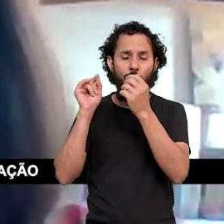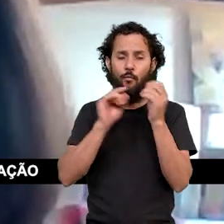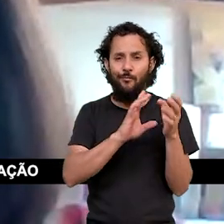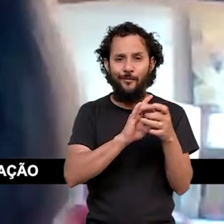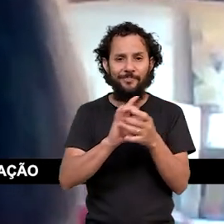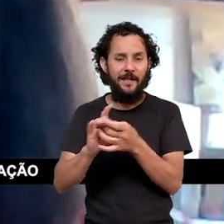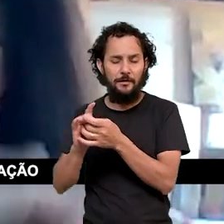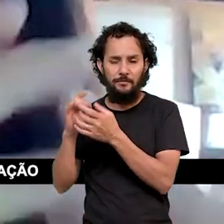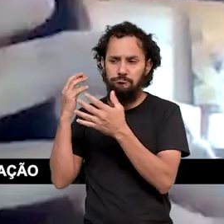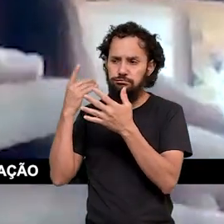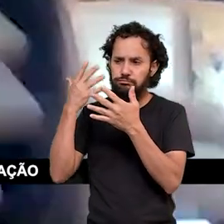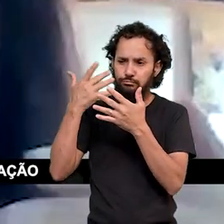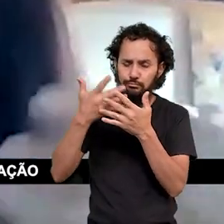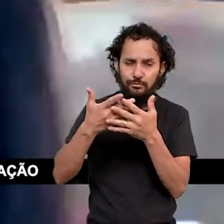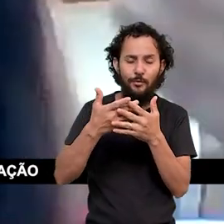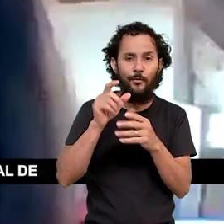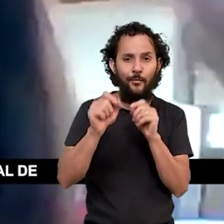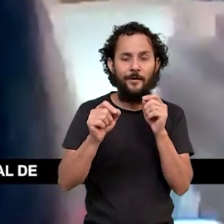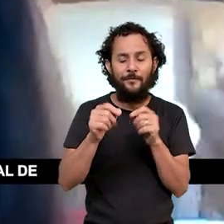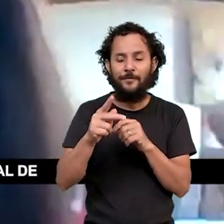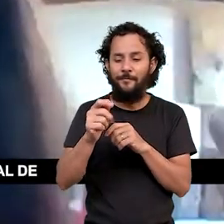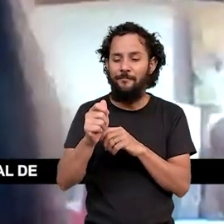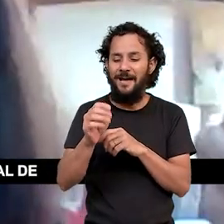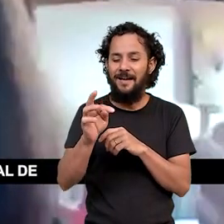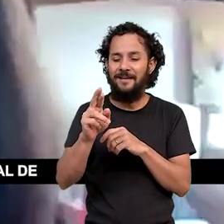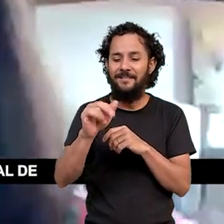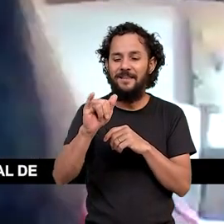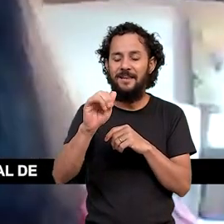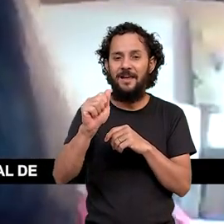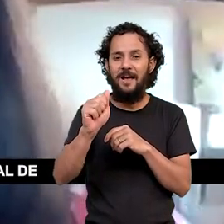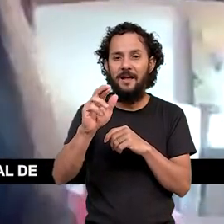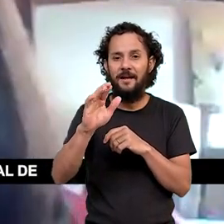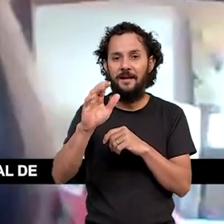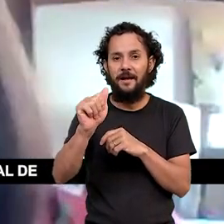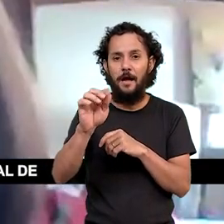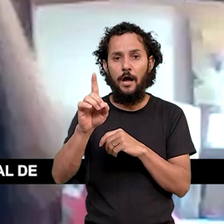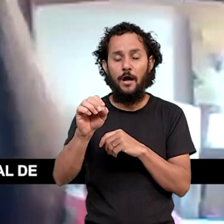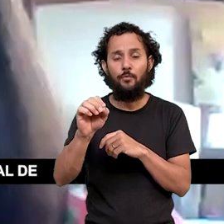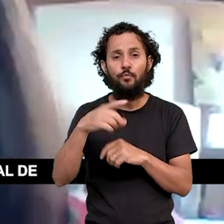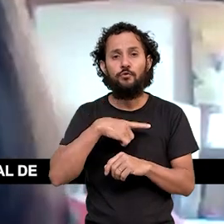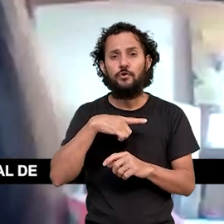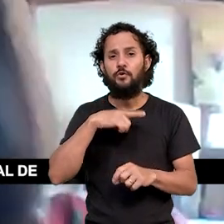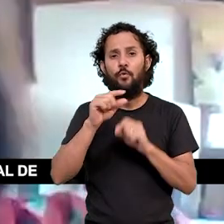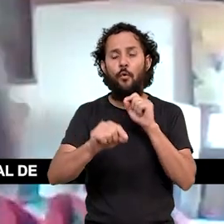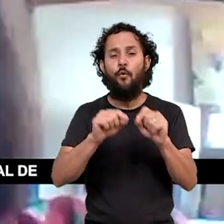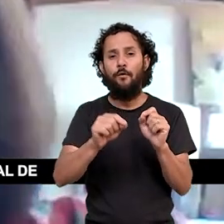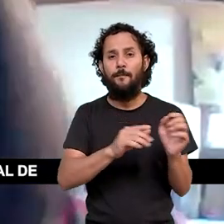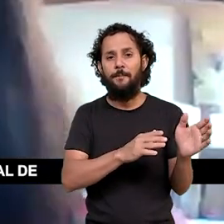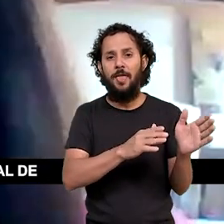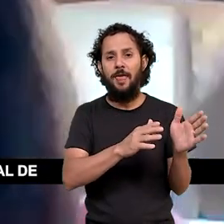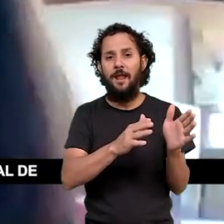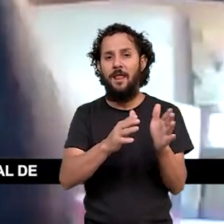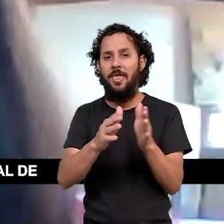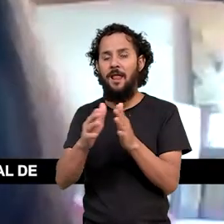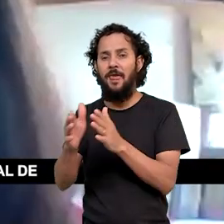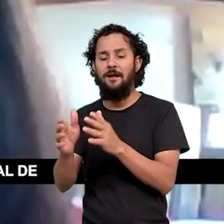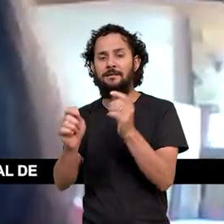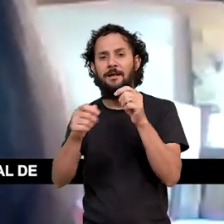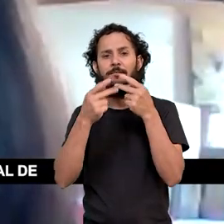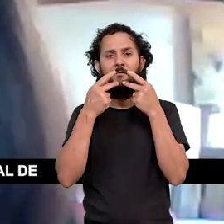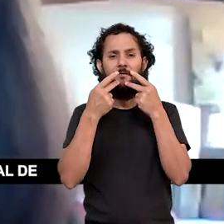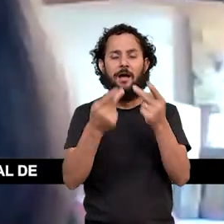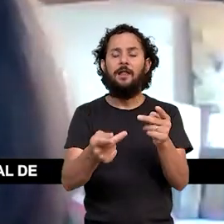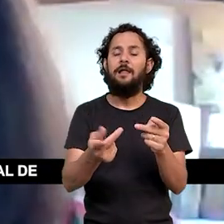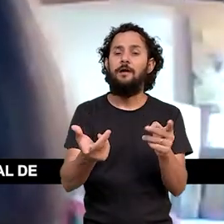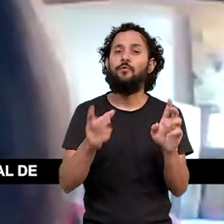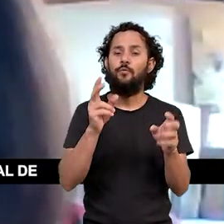que, nessa relação do patriarcado, muitas vezes havia um processo que nós já podemos dizer